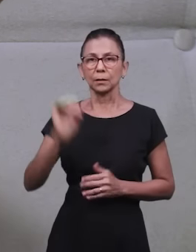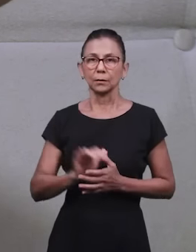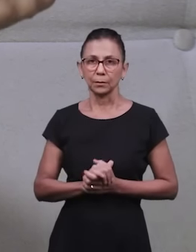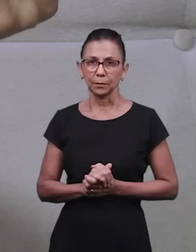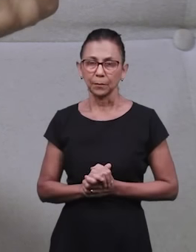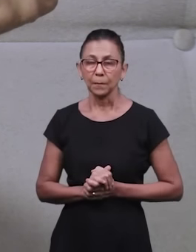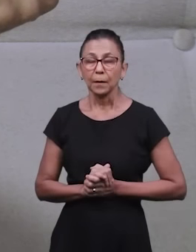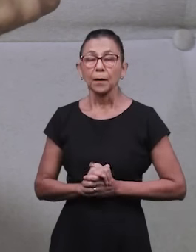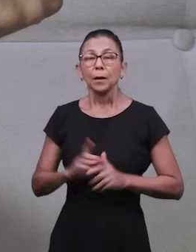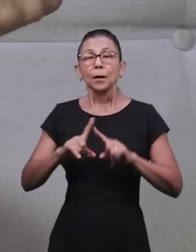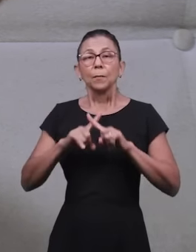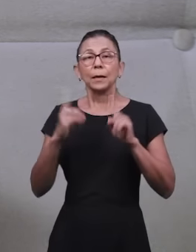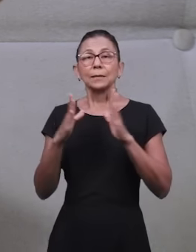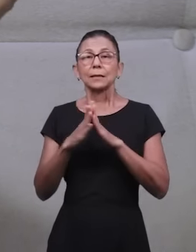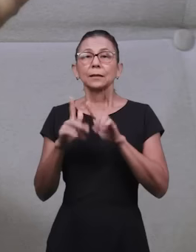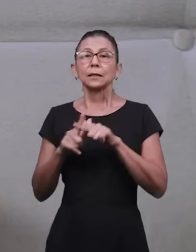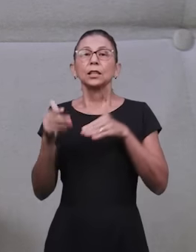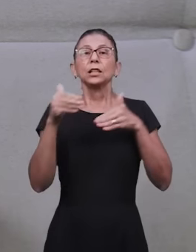Ela não abre a porta.